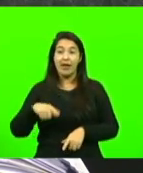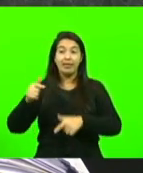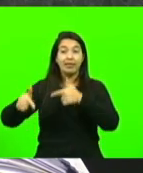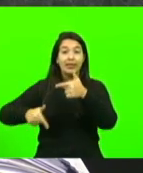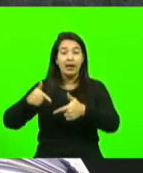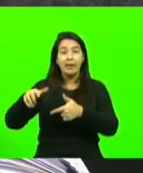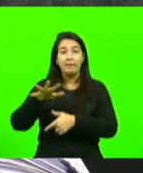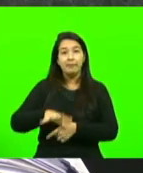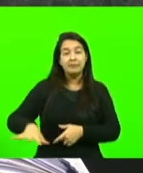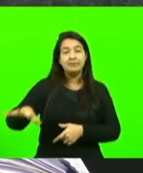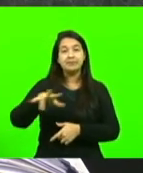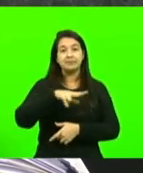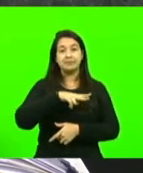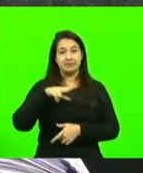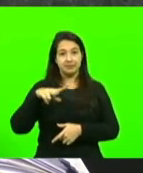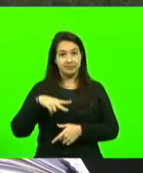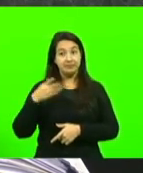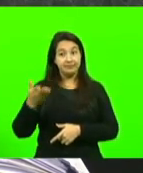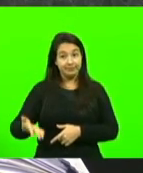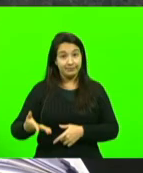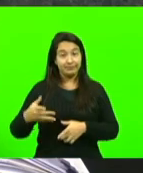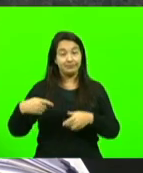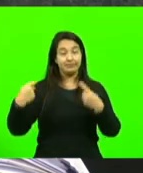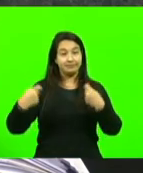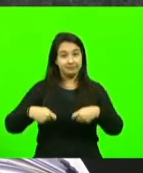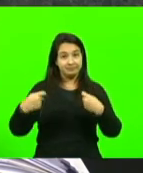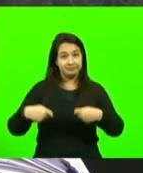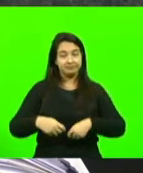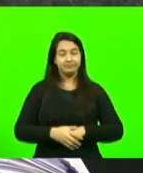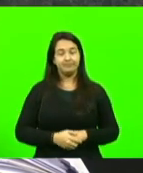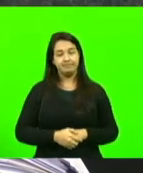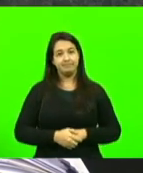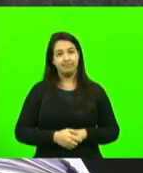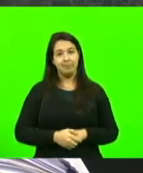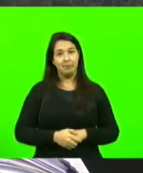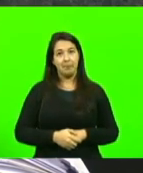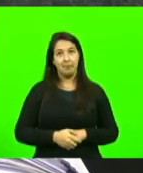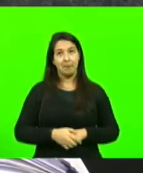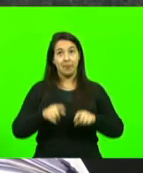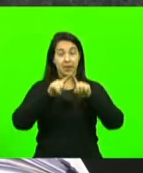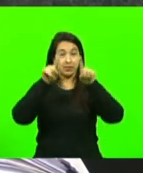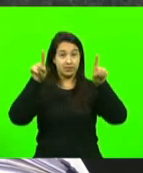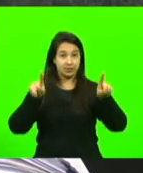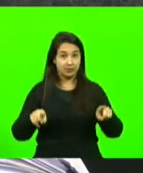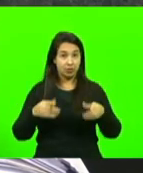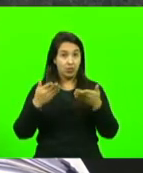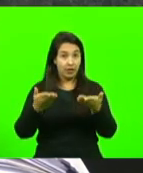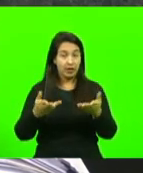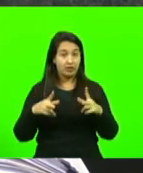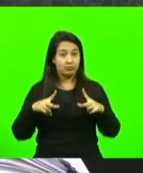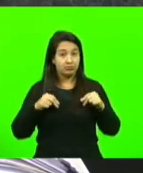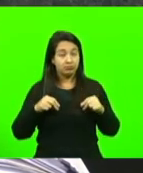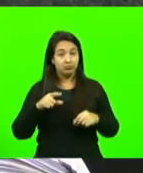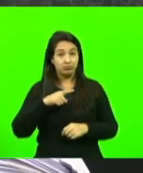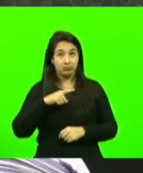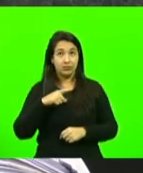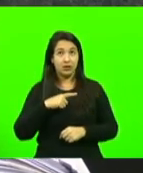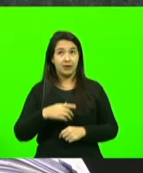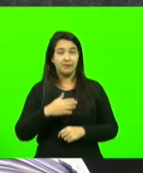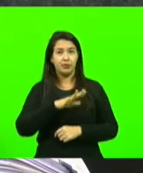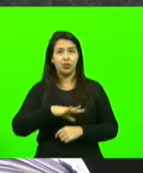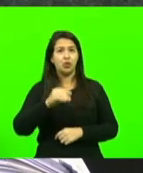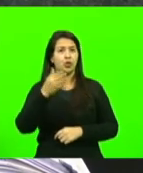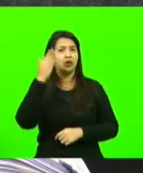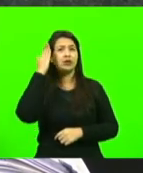destinado a quem precisa deles os servidores públicos em geral São contra privilégios todo servidor concursado